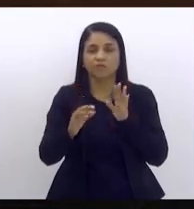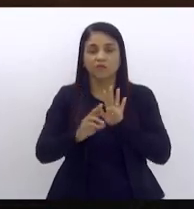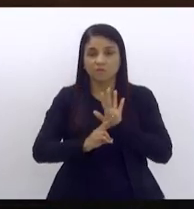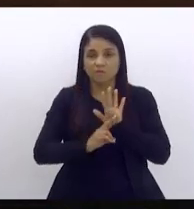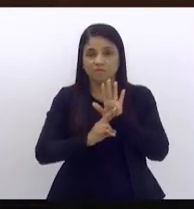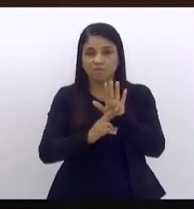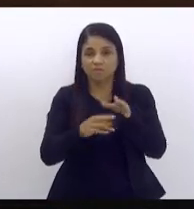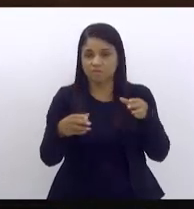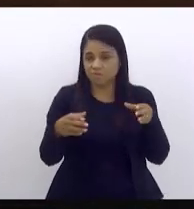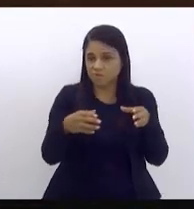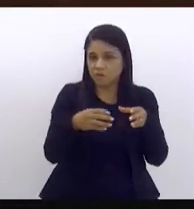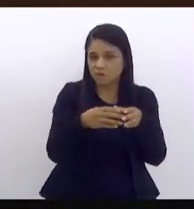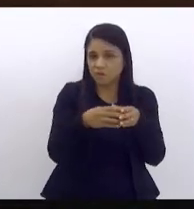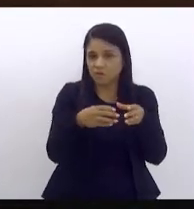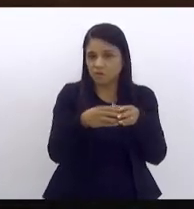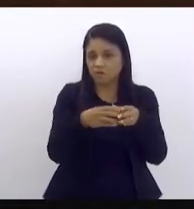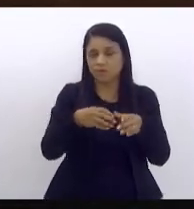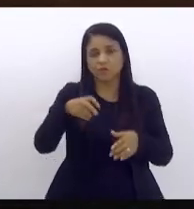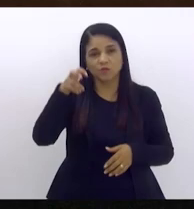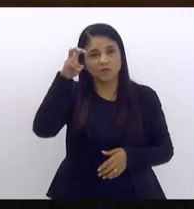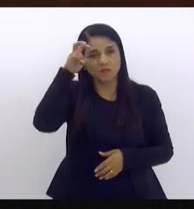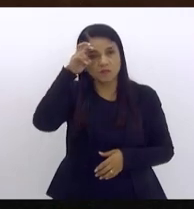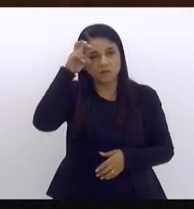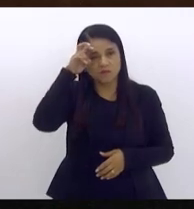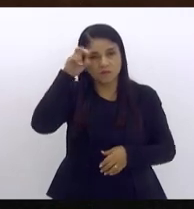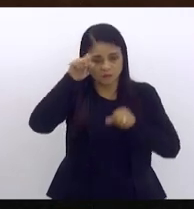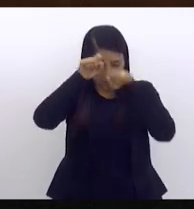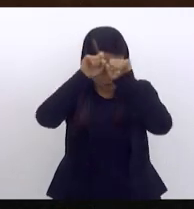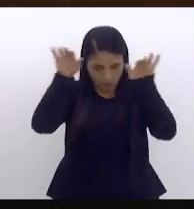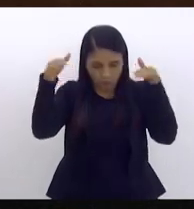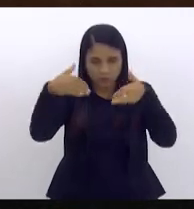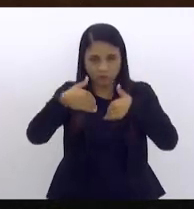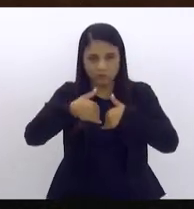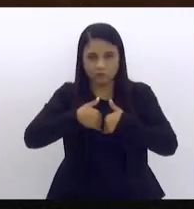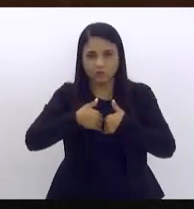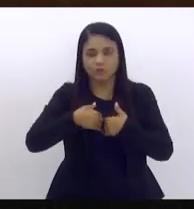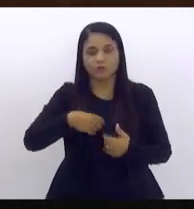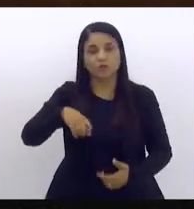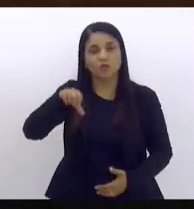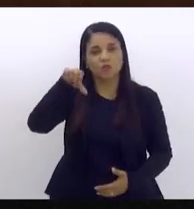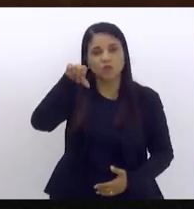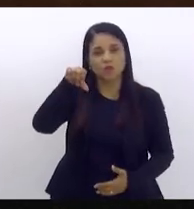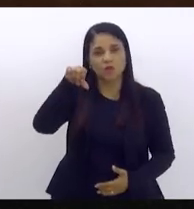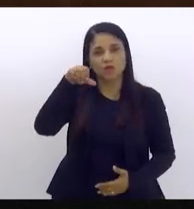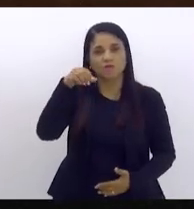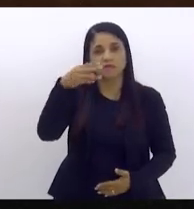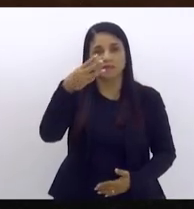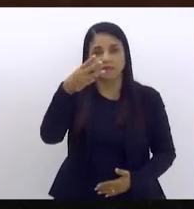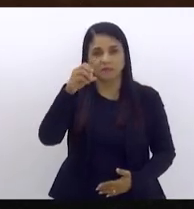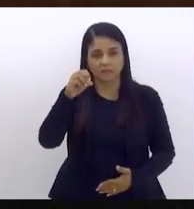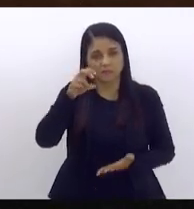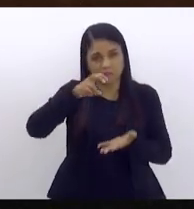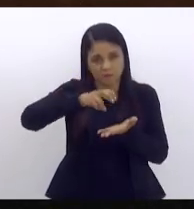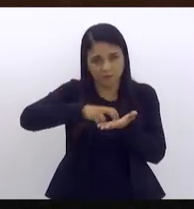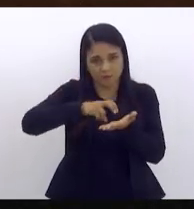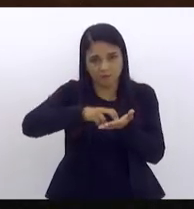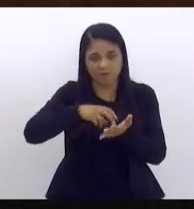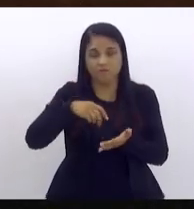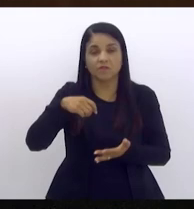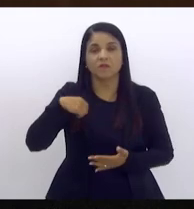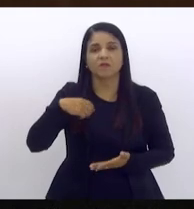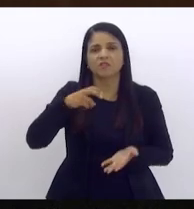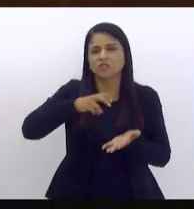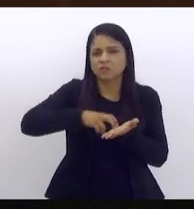de autismo nesta quinta-feira, às 9h30 da manhã. A gente vai ter um café da manhã aqui no